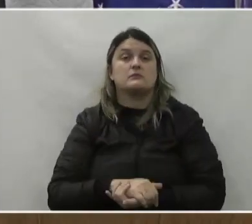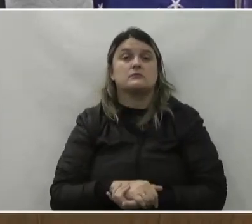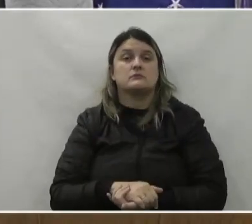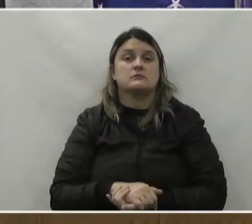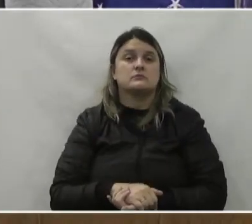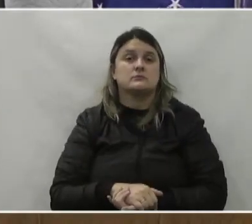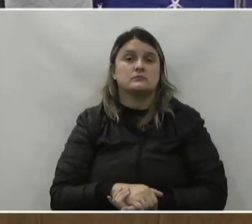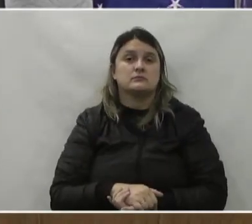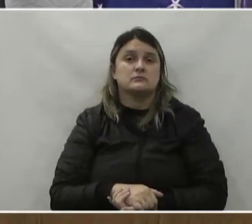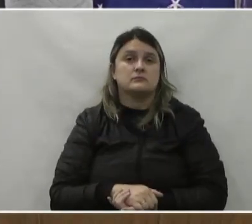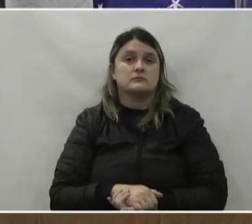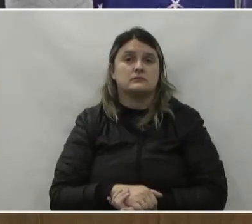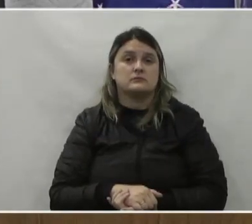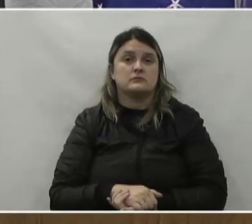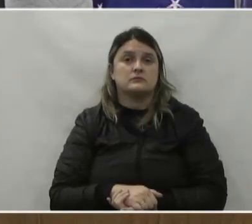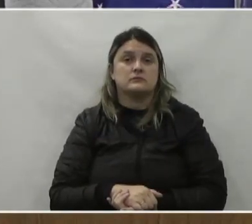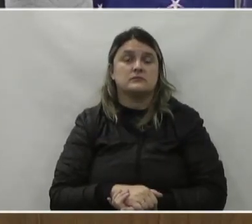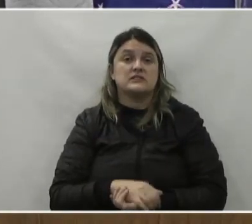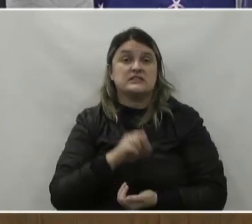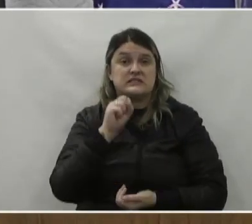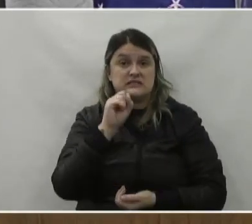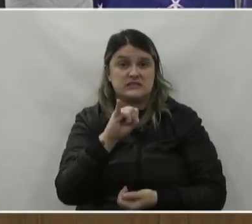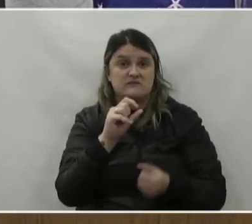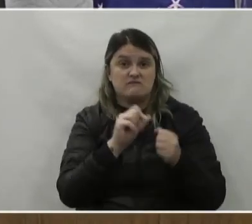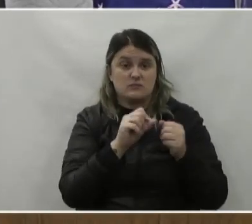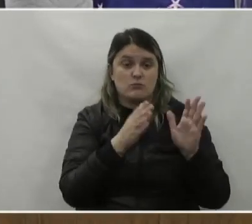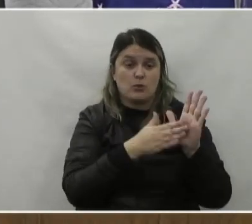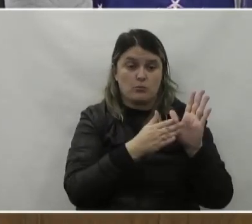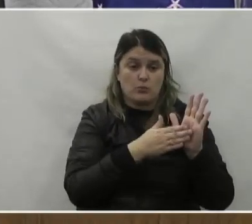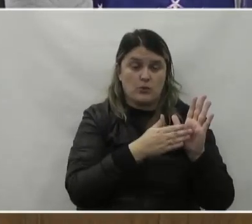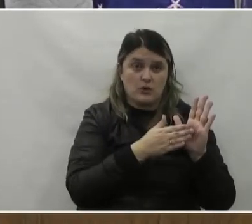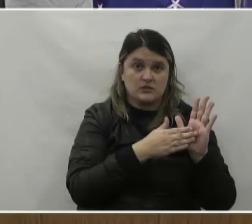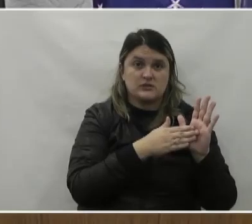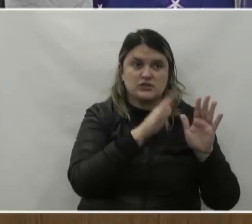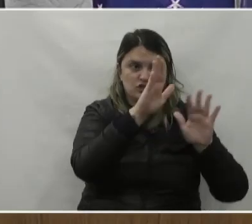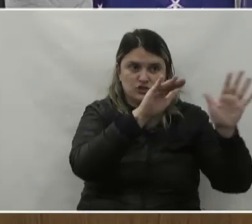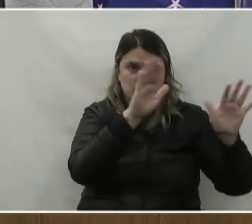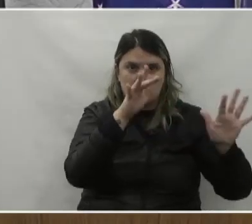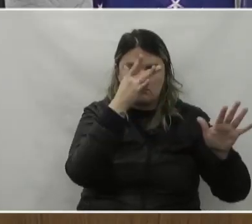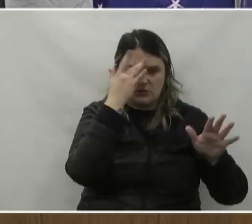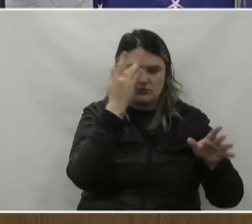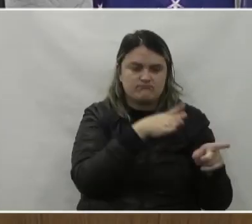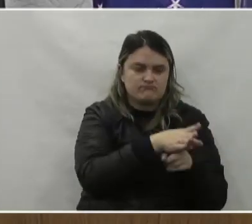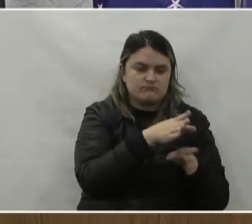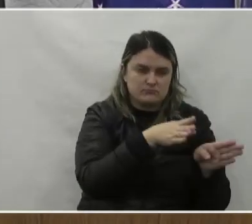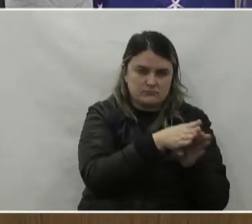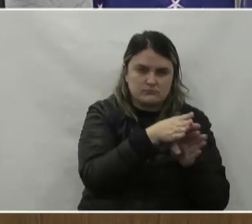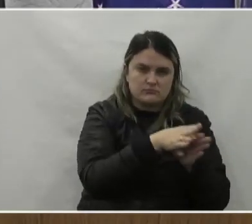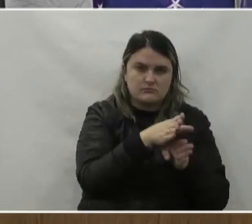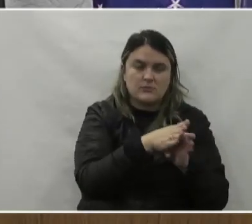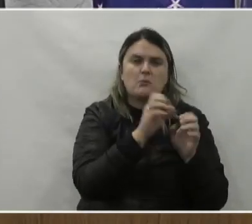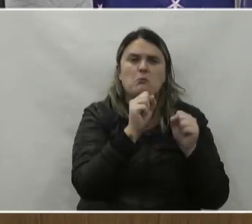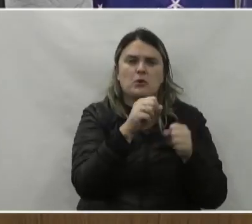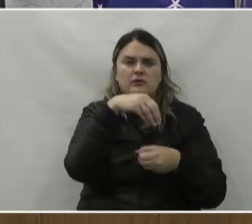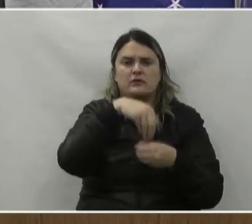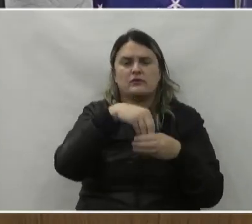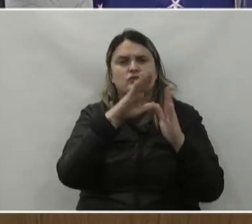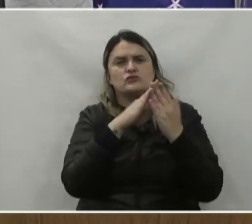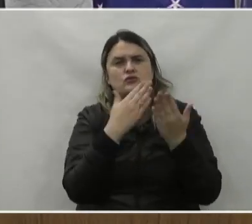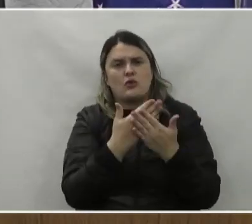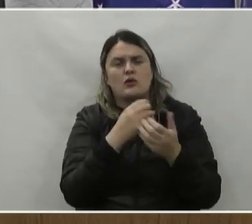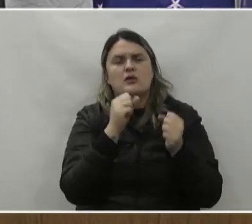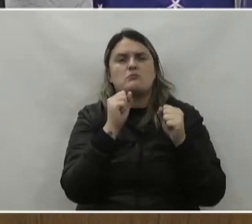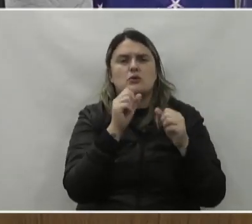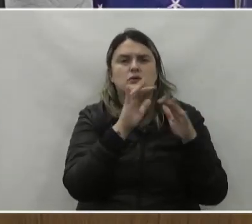dos animais. A realização dessa campanha poderá ocorrer por meio de ações educativas em escolas, redes sociais,